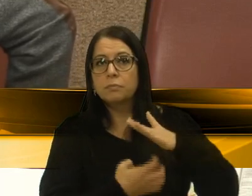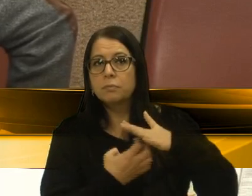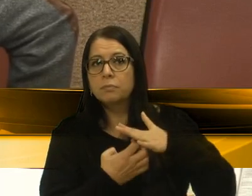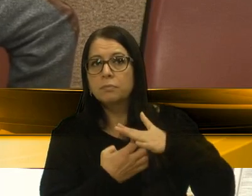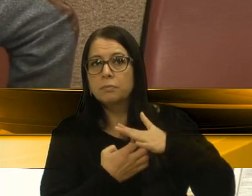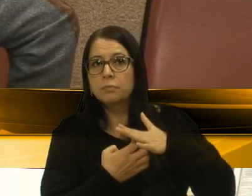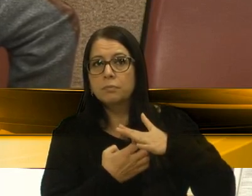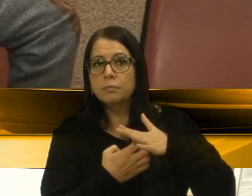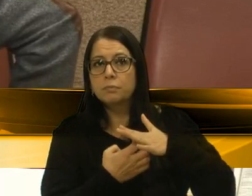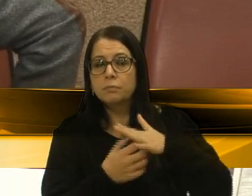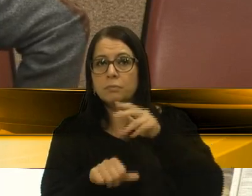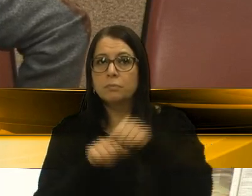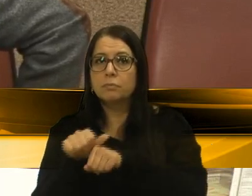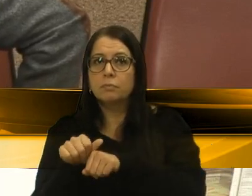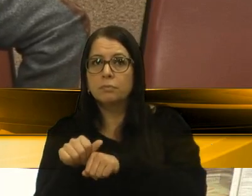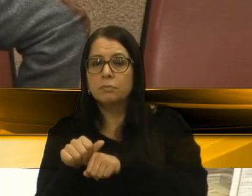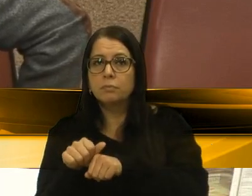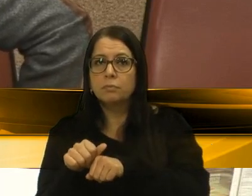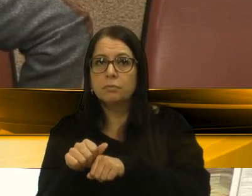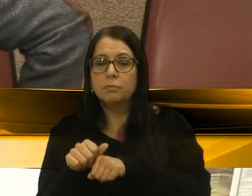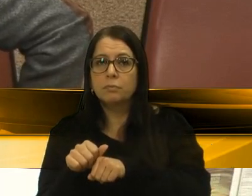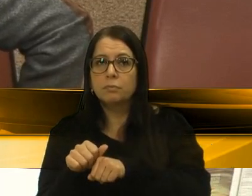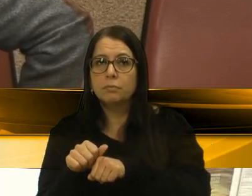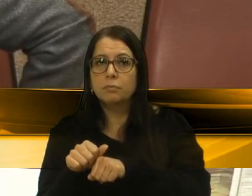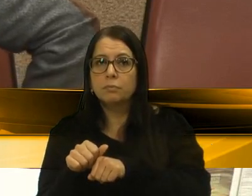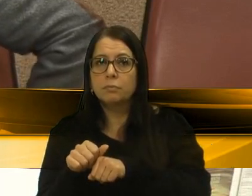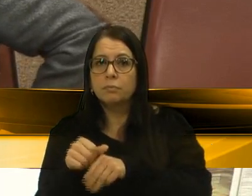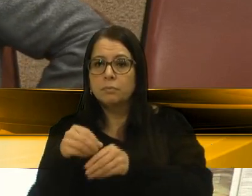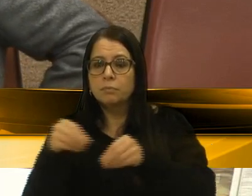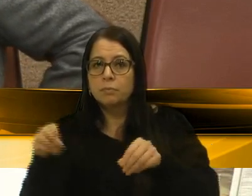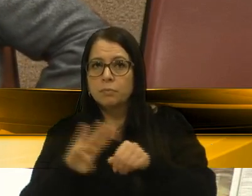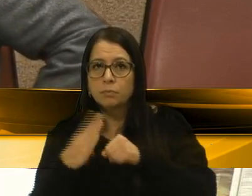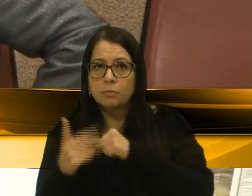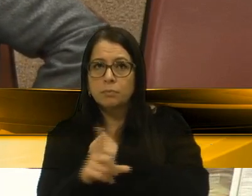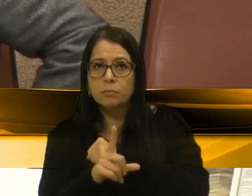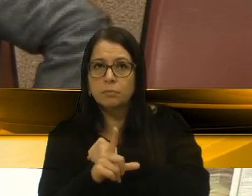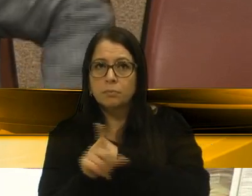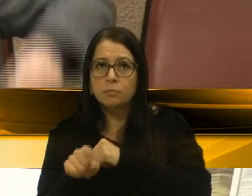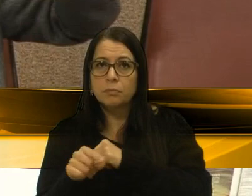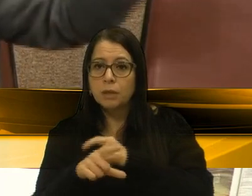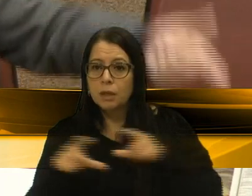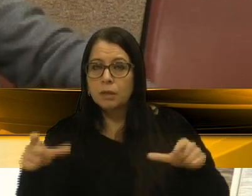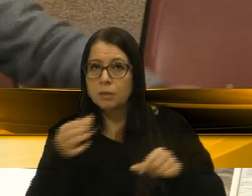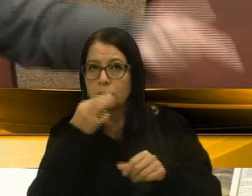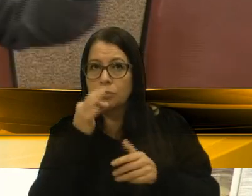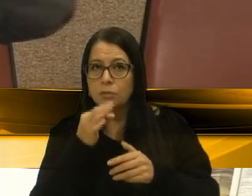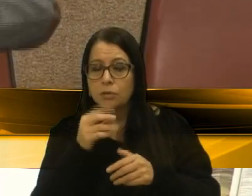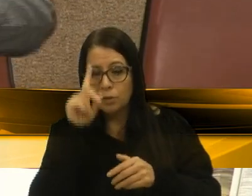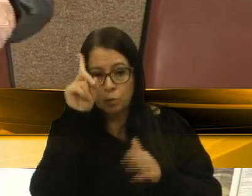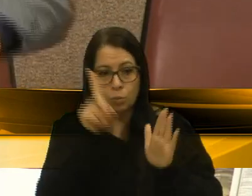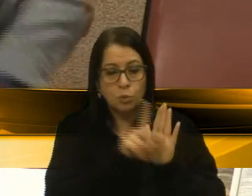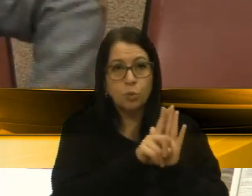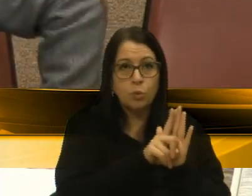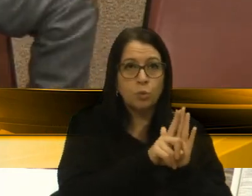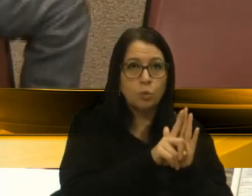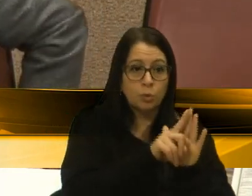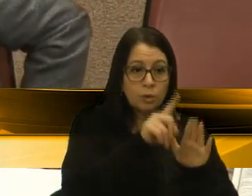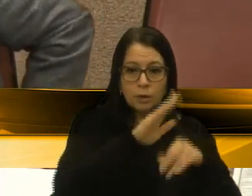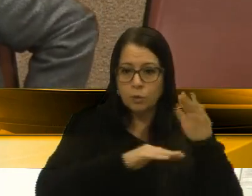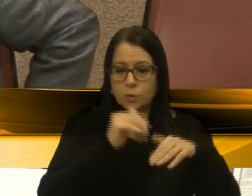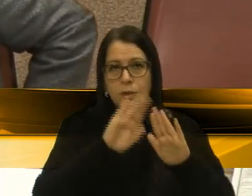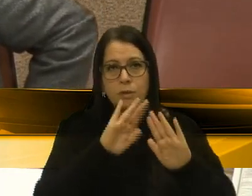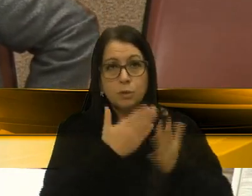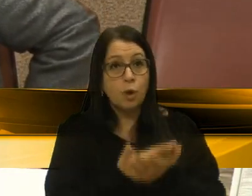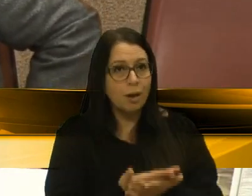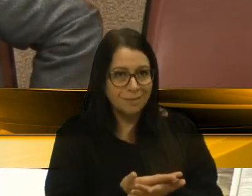em troca da área de um grande loteamento aqui de Caxias do Sul, que é o dono do loteamento que está construindo essas